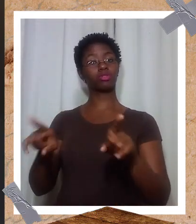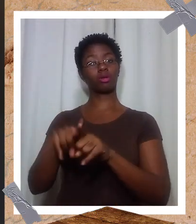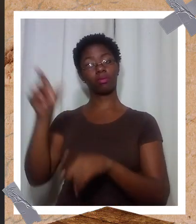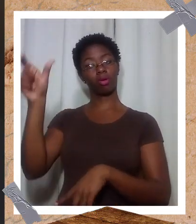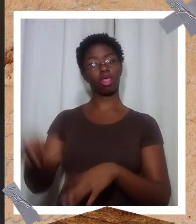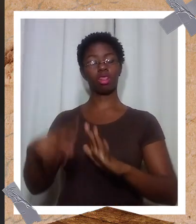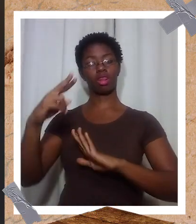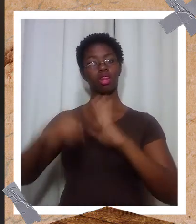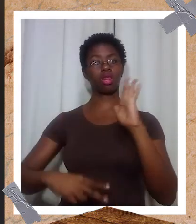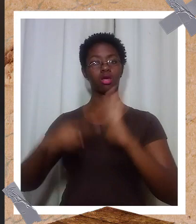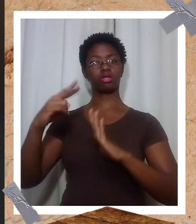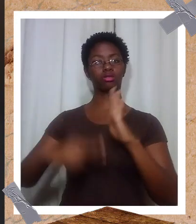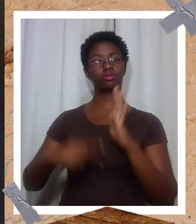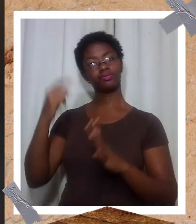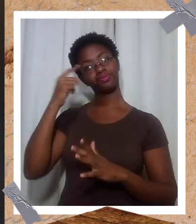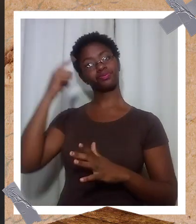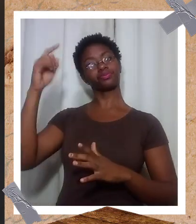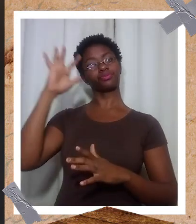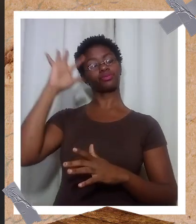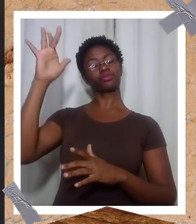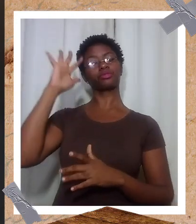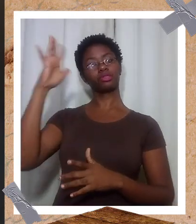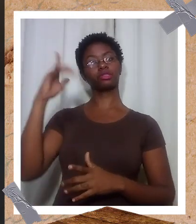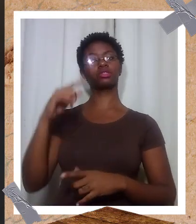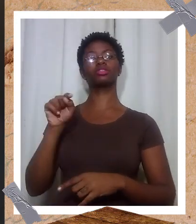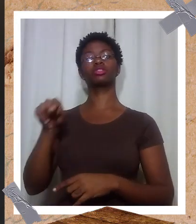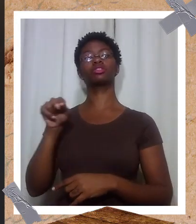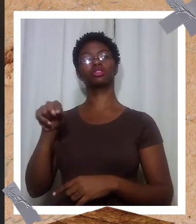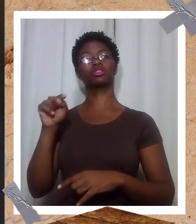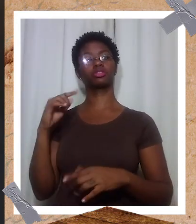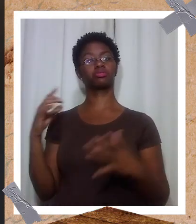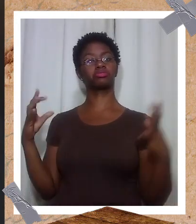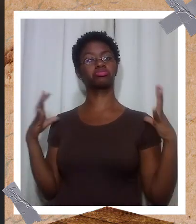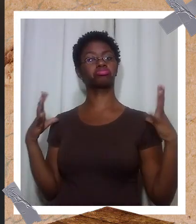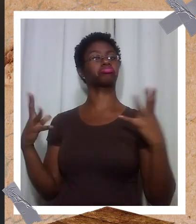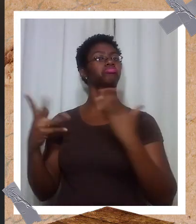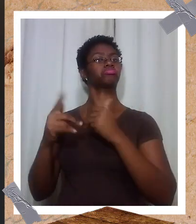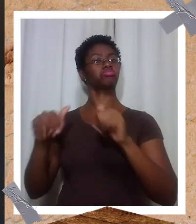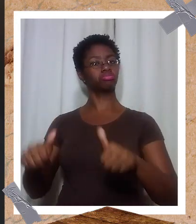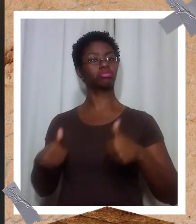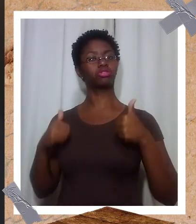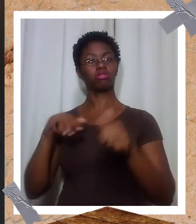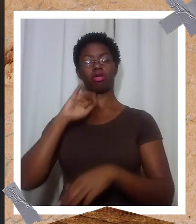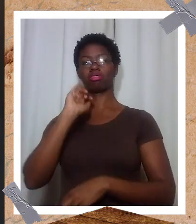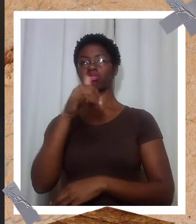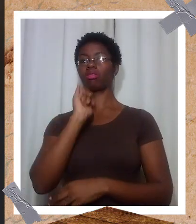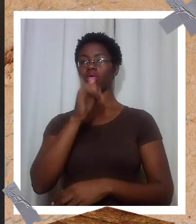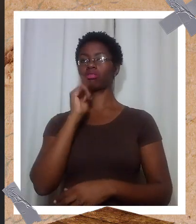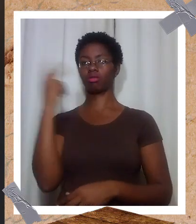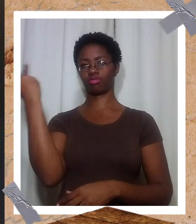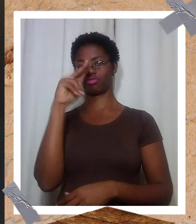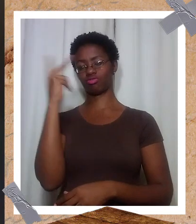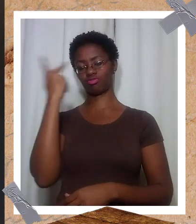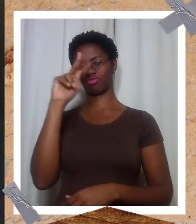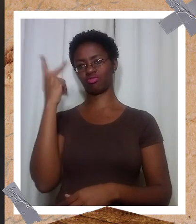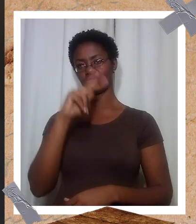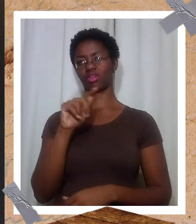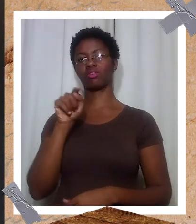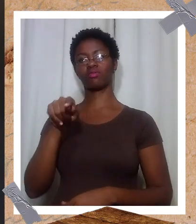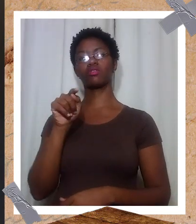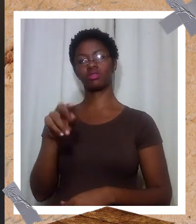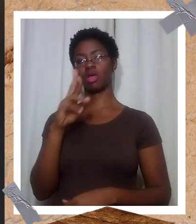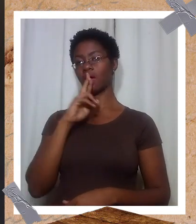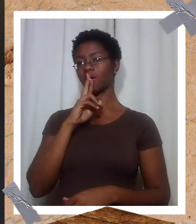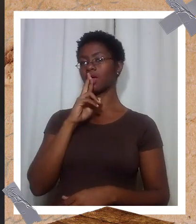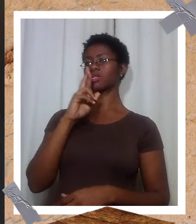leitor, assim, pense em ter compromisso, assim, com essa qualidade, assim, digamos, nessa narração dessa história, que você vai ter um resultado,